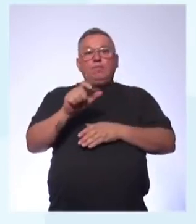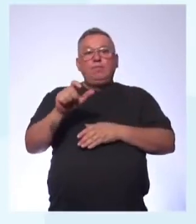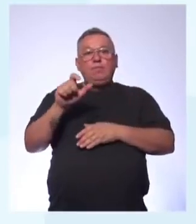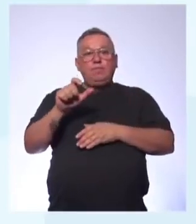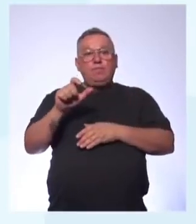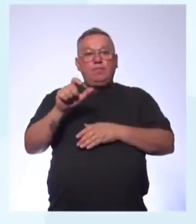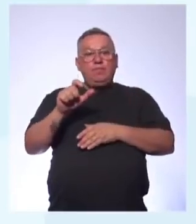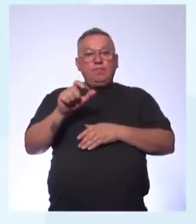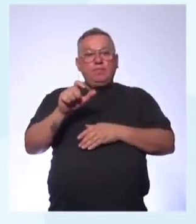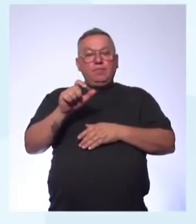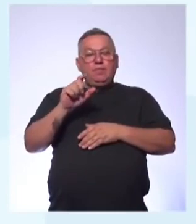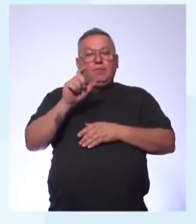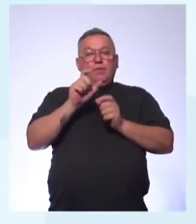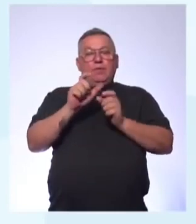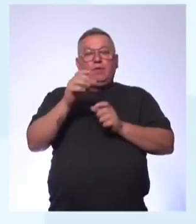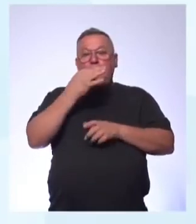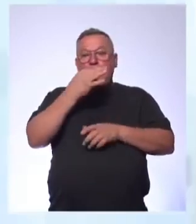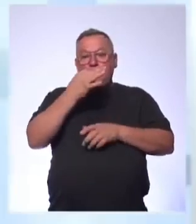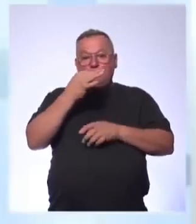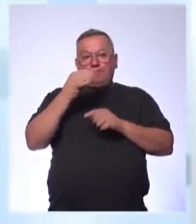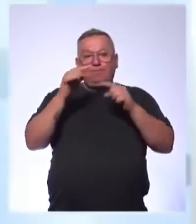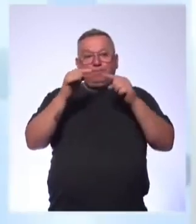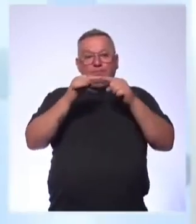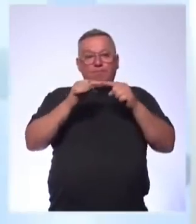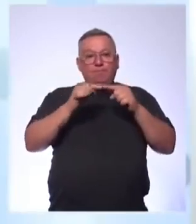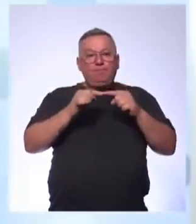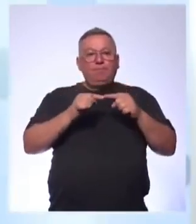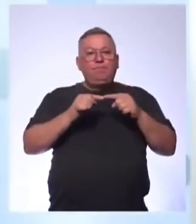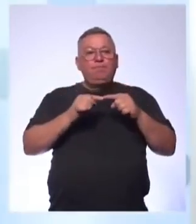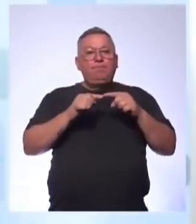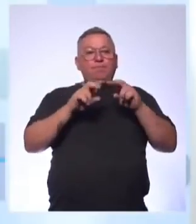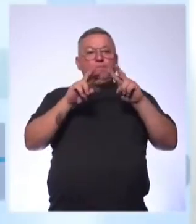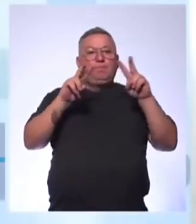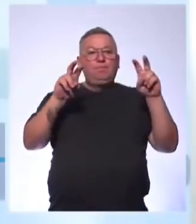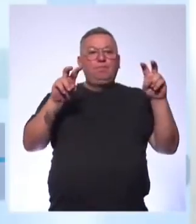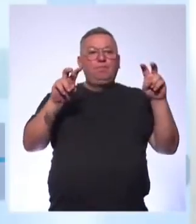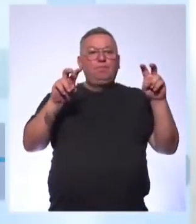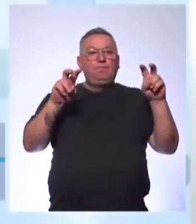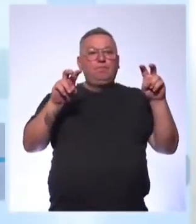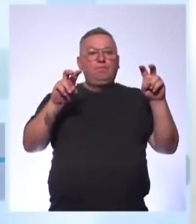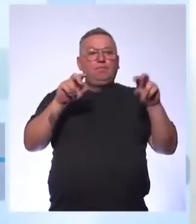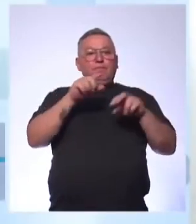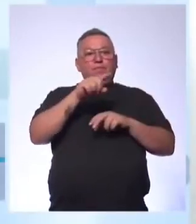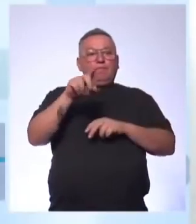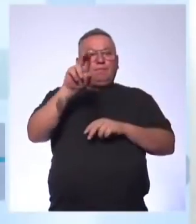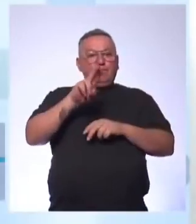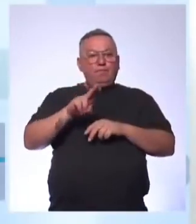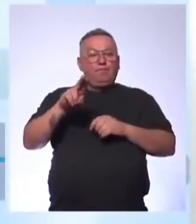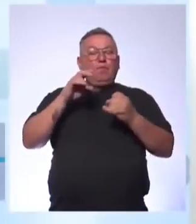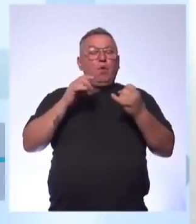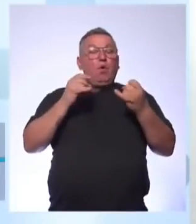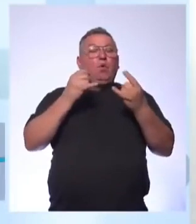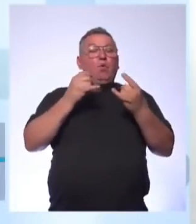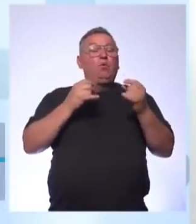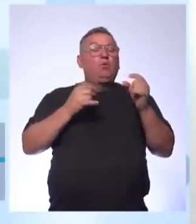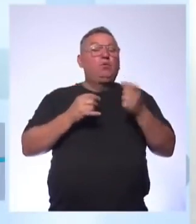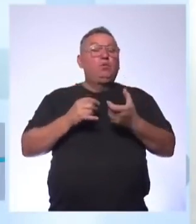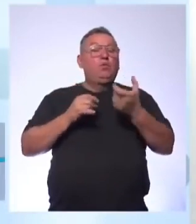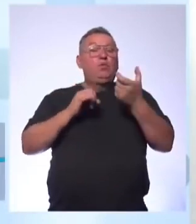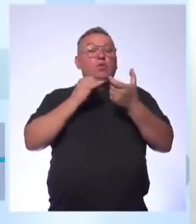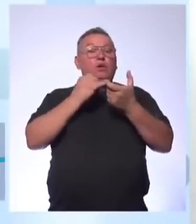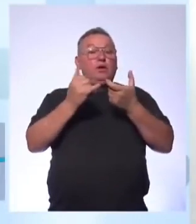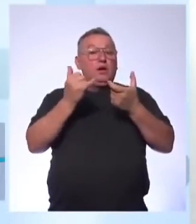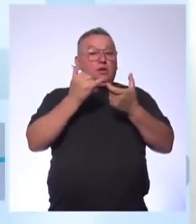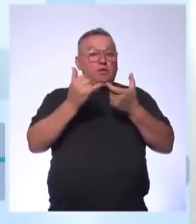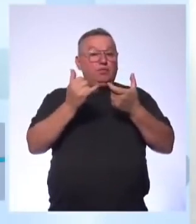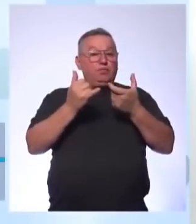uma palavra que você acha que cabe ali naquela frase, né? Você vai usar o cognato para fazer essa descoberta, tá certo?